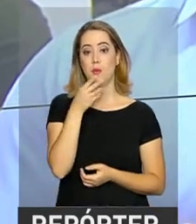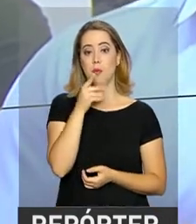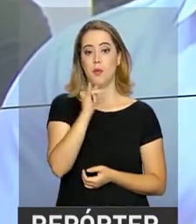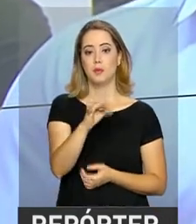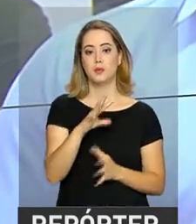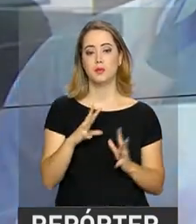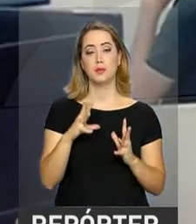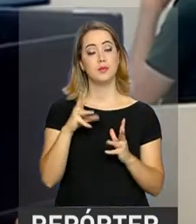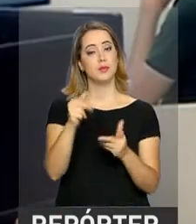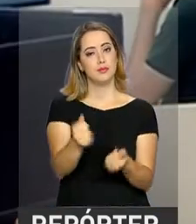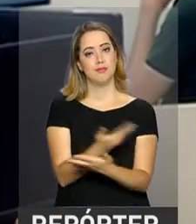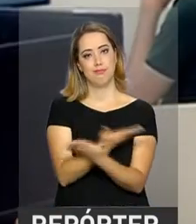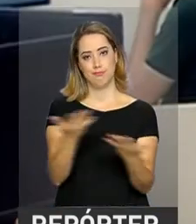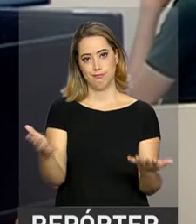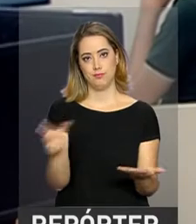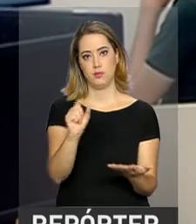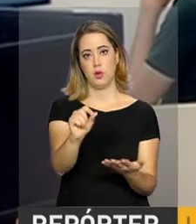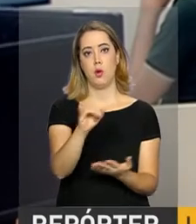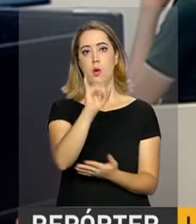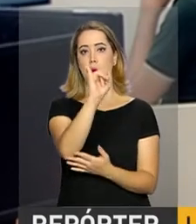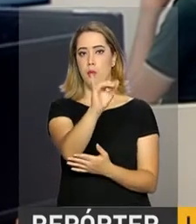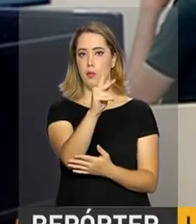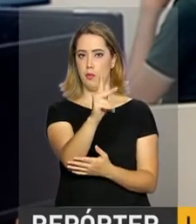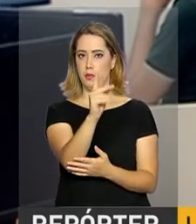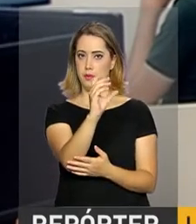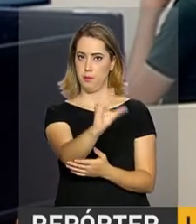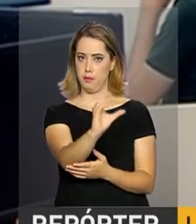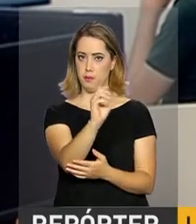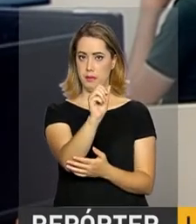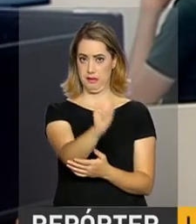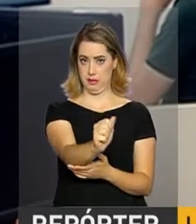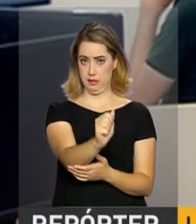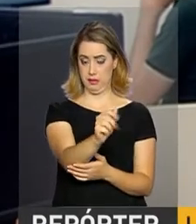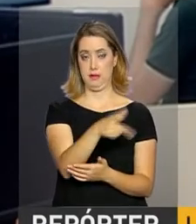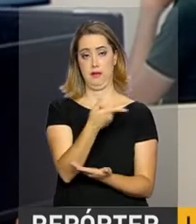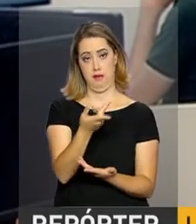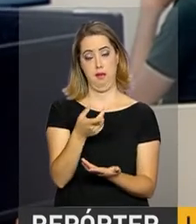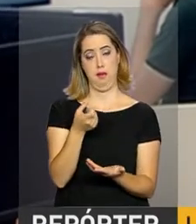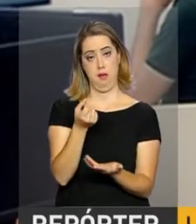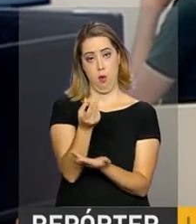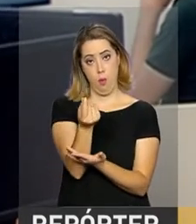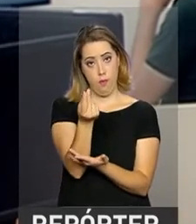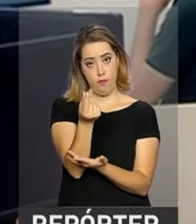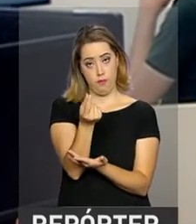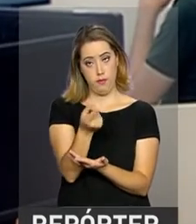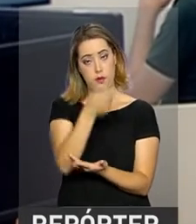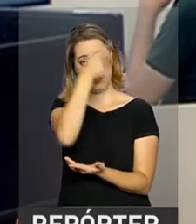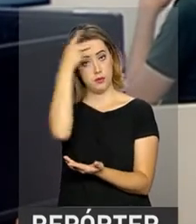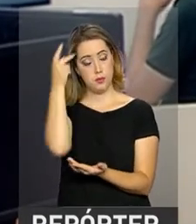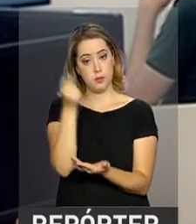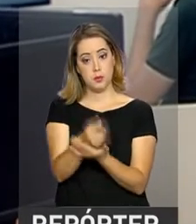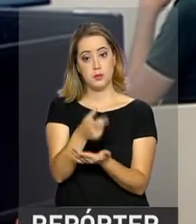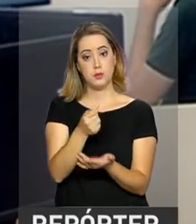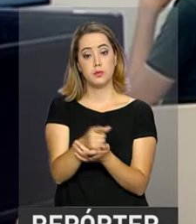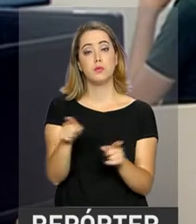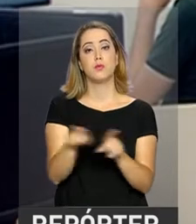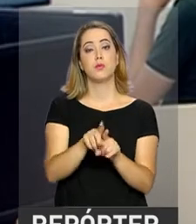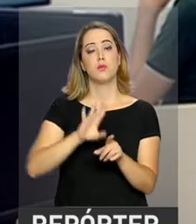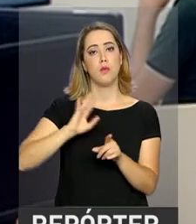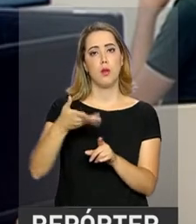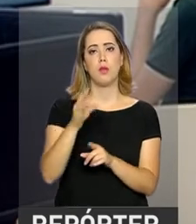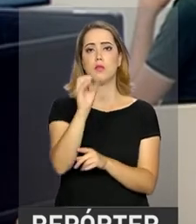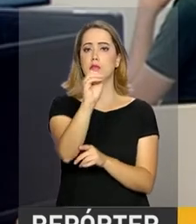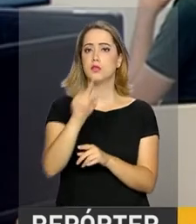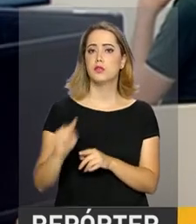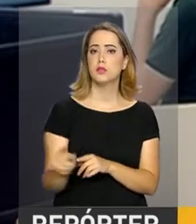dia a todos o ipc-a que é o índice de preços ao consumidor amplo considerado a inflação oficial do país ficou em